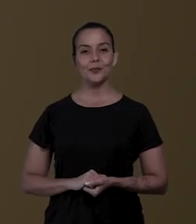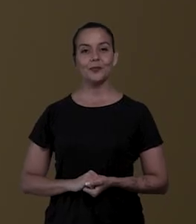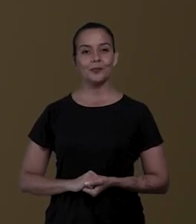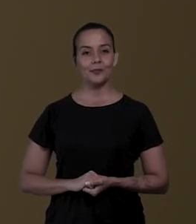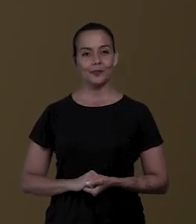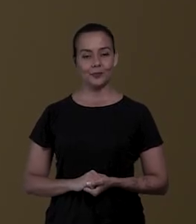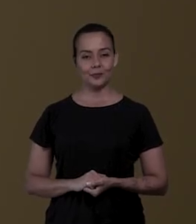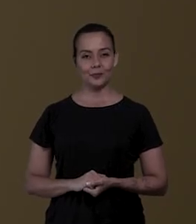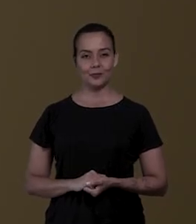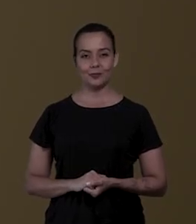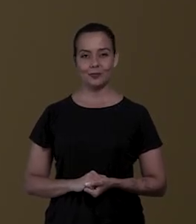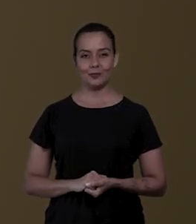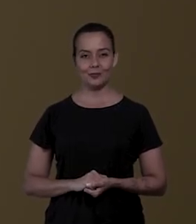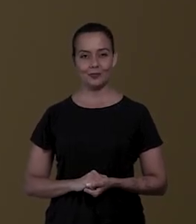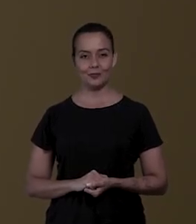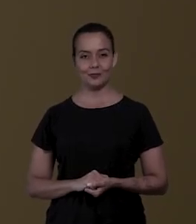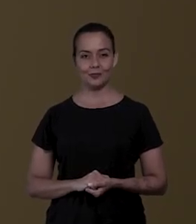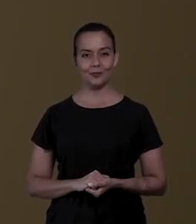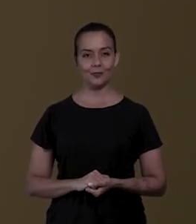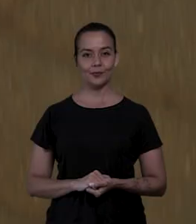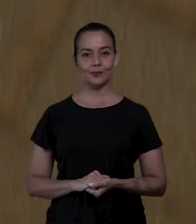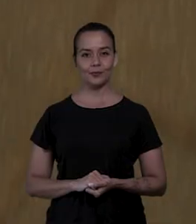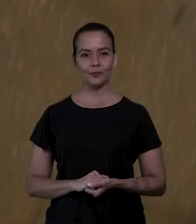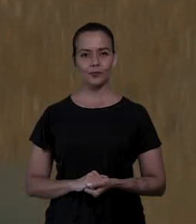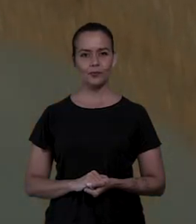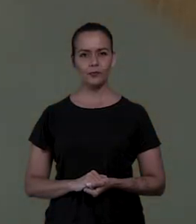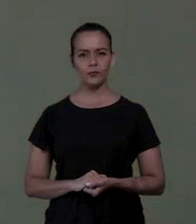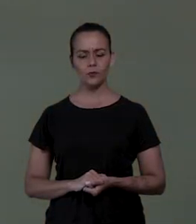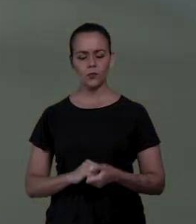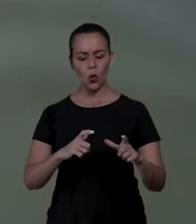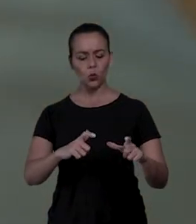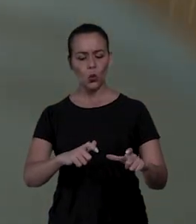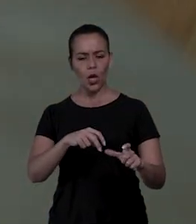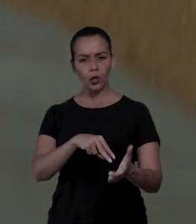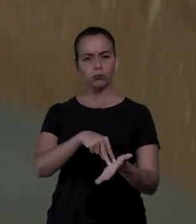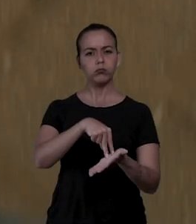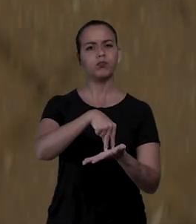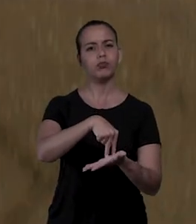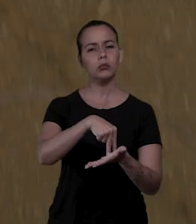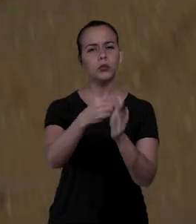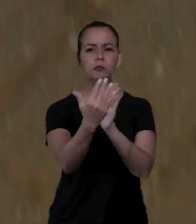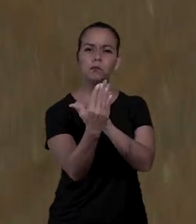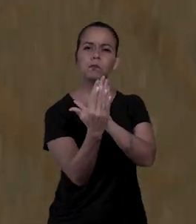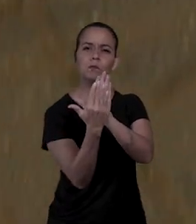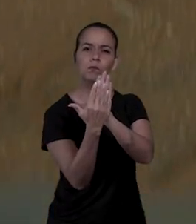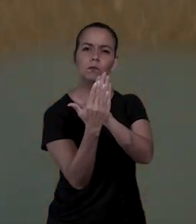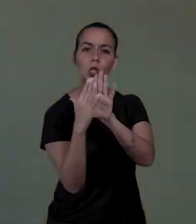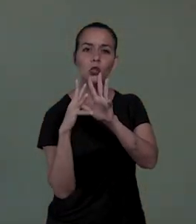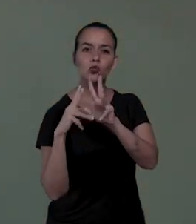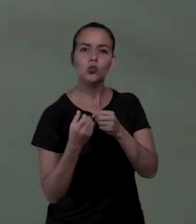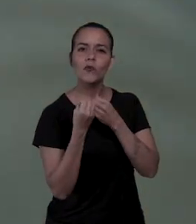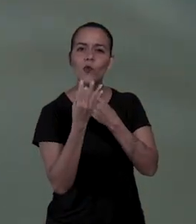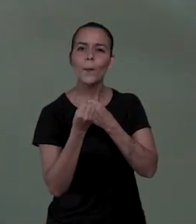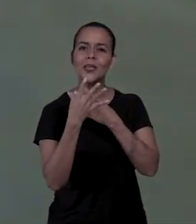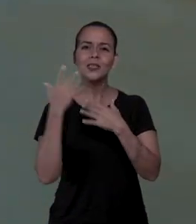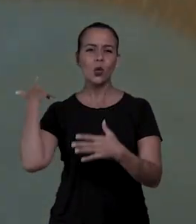pia. É nesse lugar de enfrentamento a todas as narrativas que foram construídas